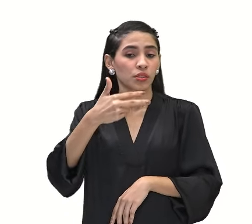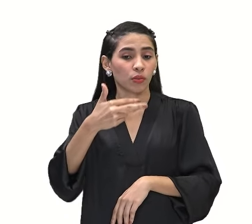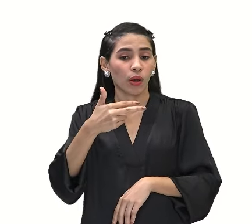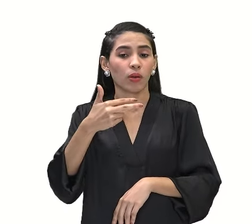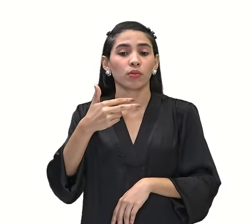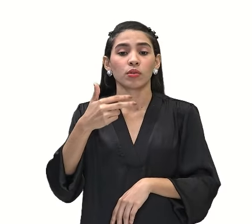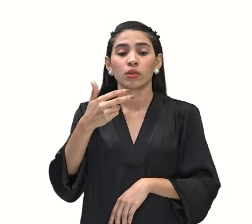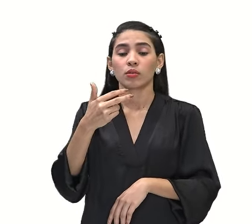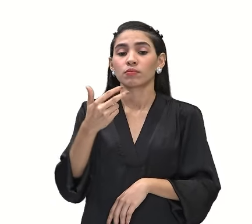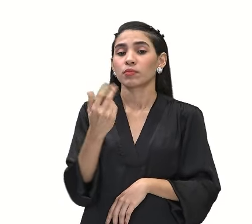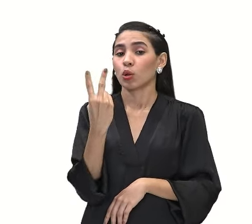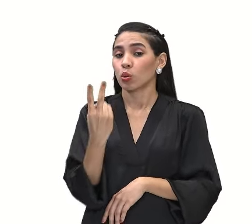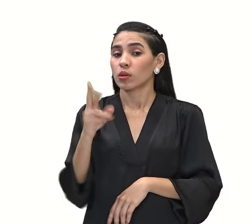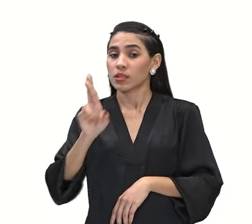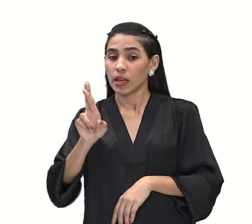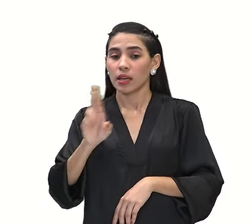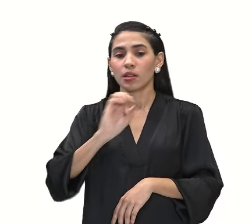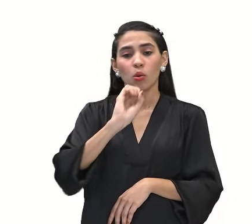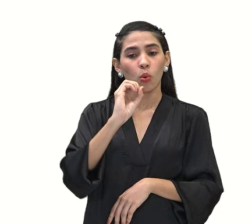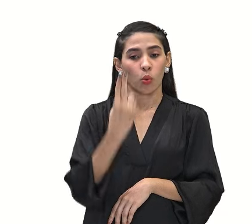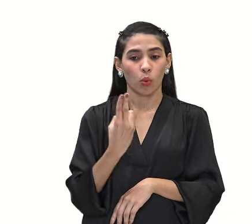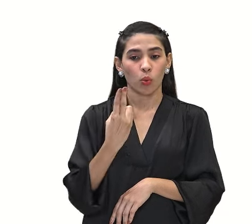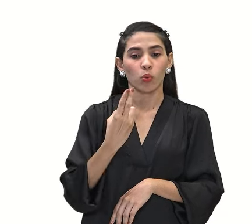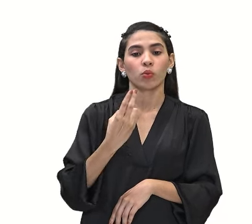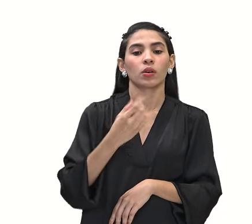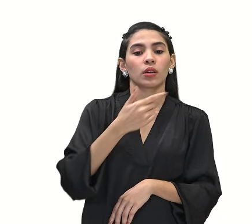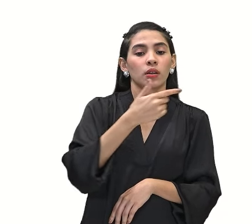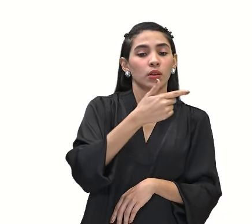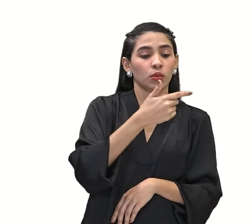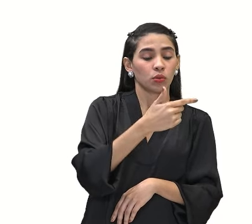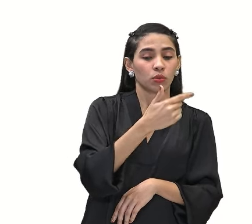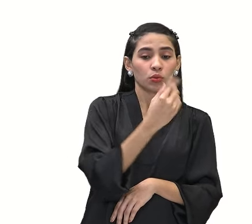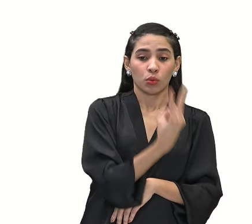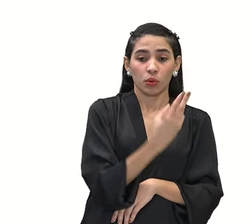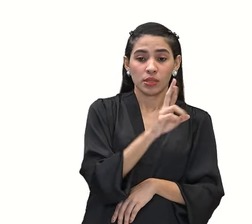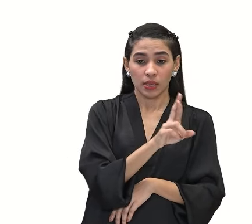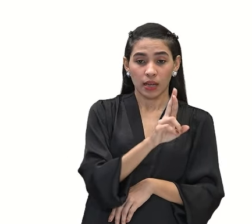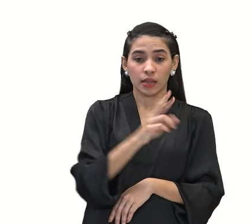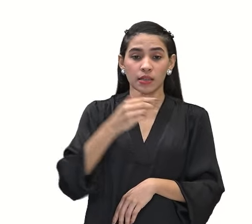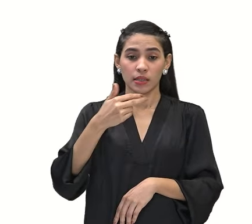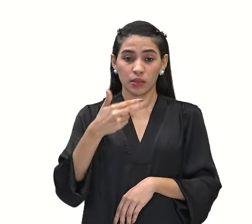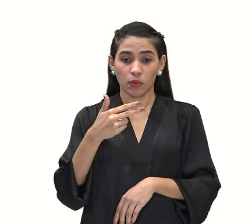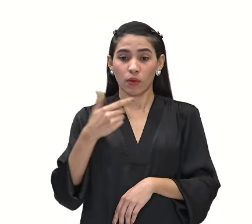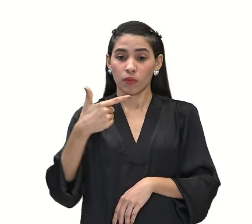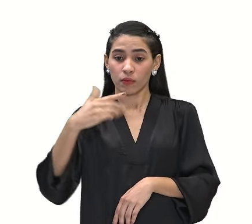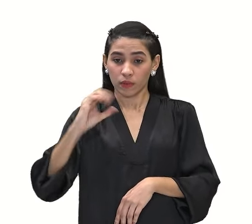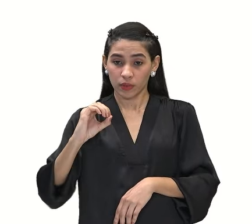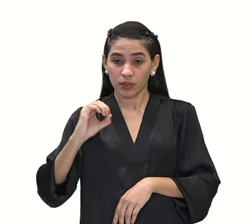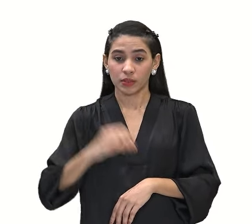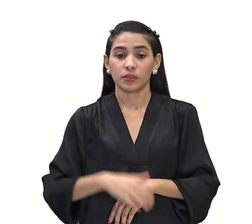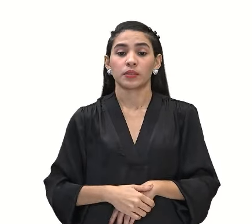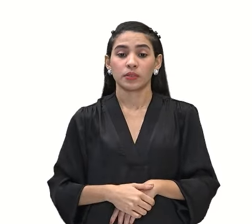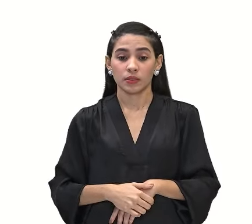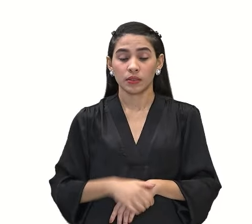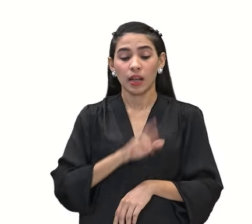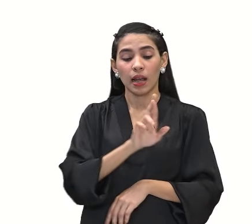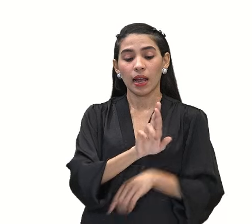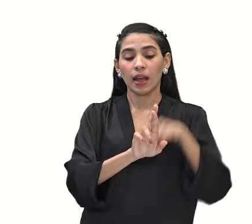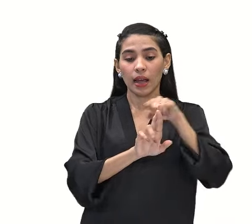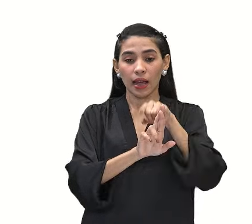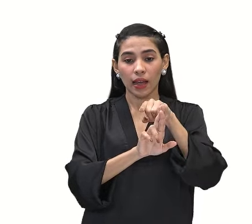2R como 2R = 20 com isso nós vamos Então olha o 2 tá multiplicando ele vai